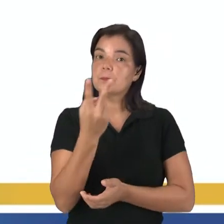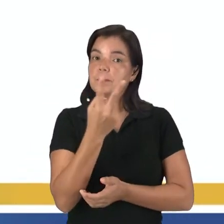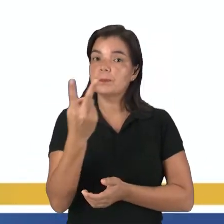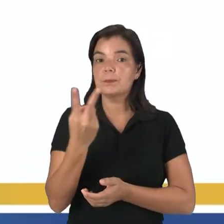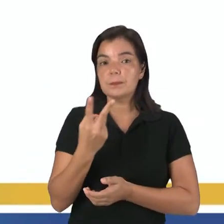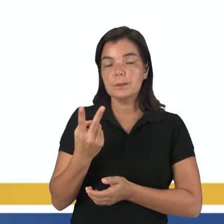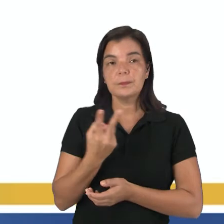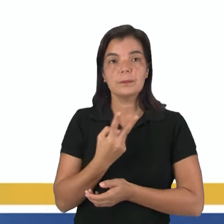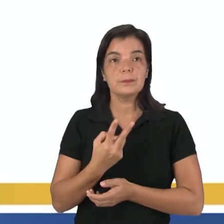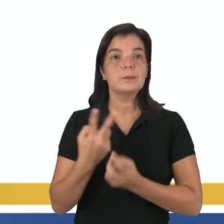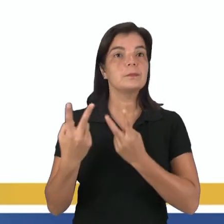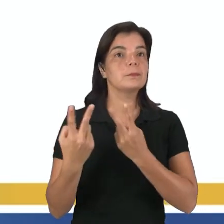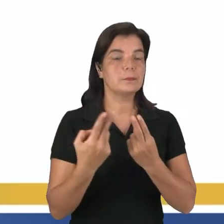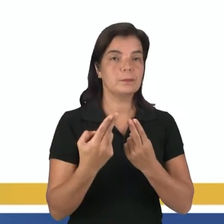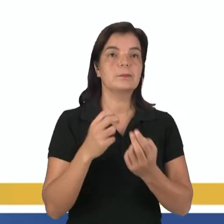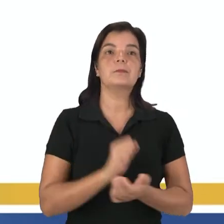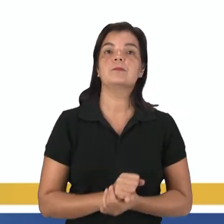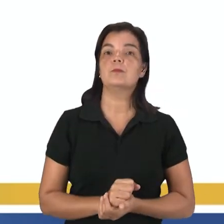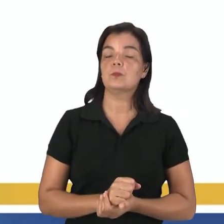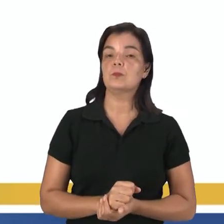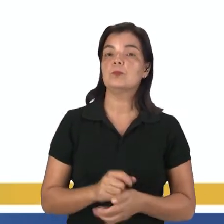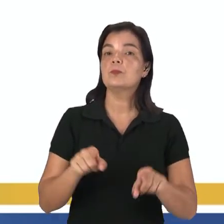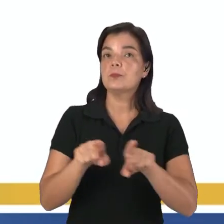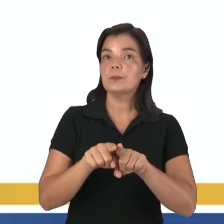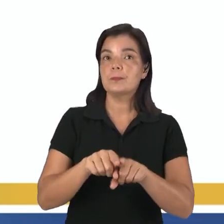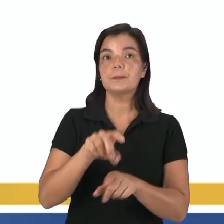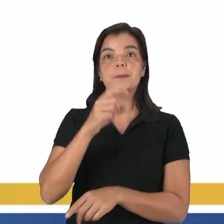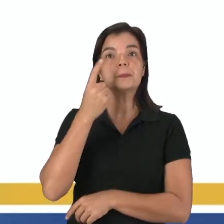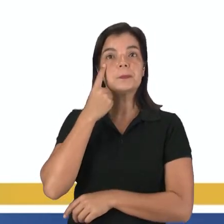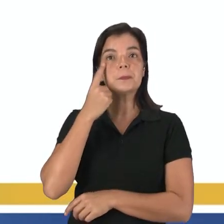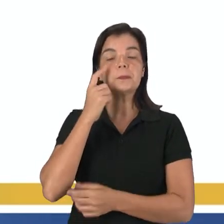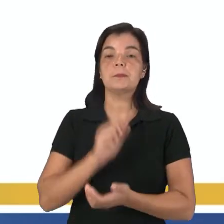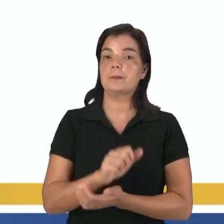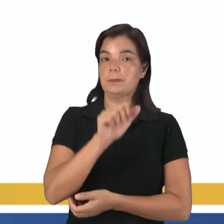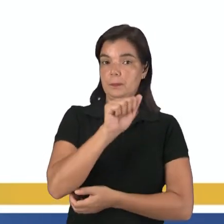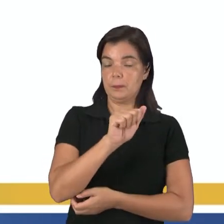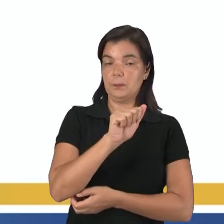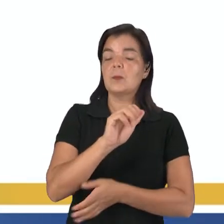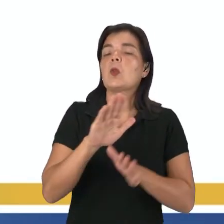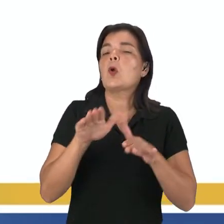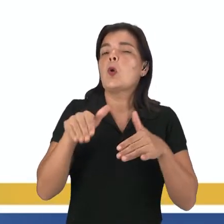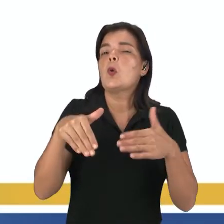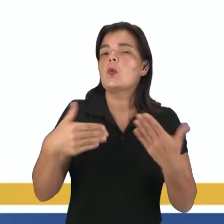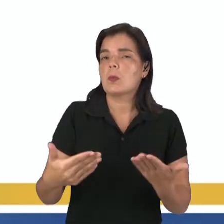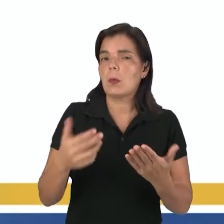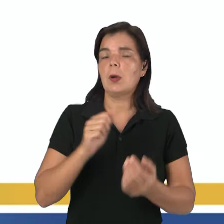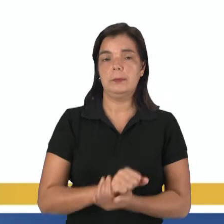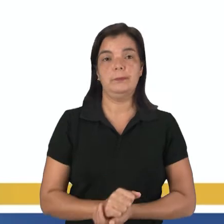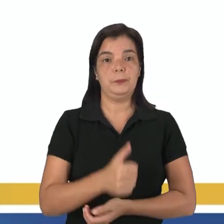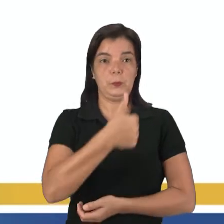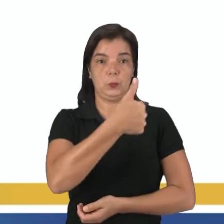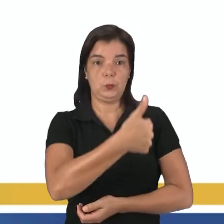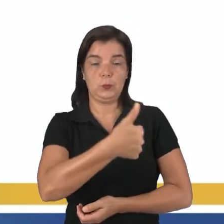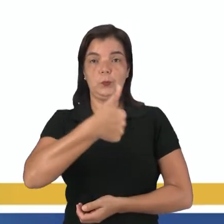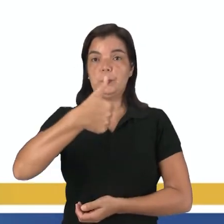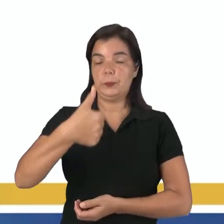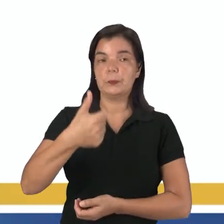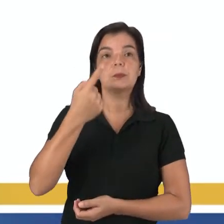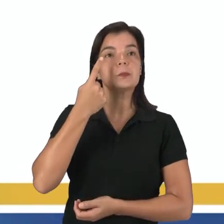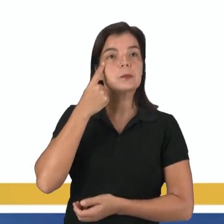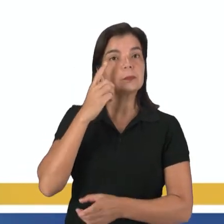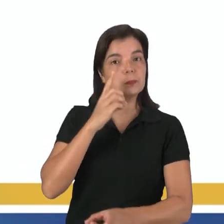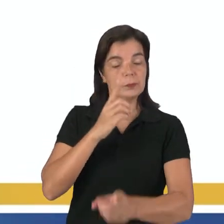coordenadas dos vértices igual a bom vamos ver primeiro vértice A Quais são as coordenadas do vértice a